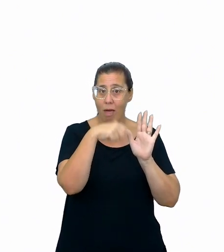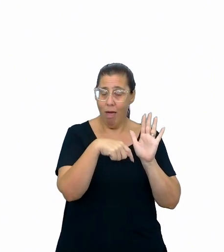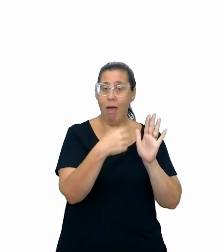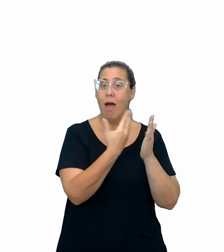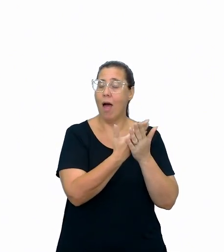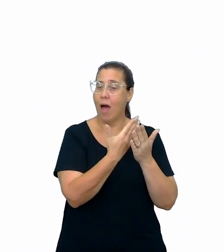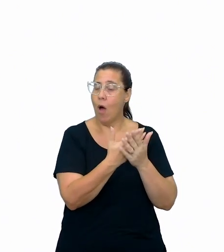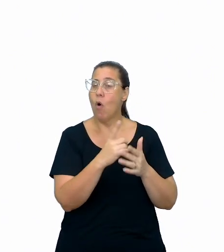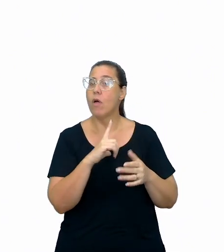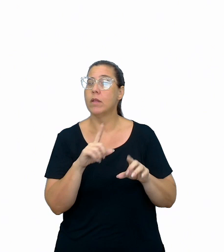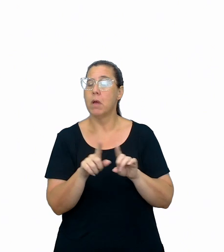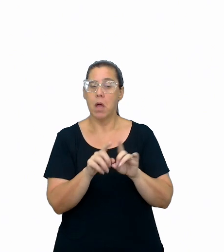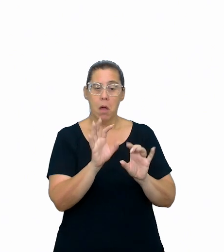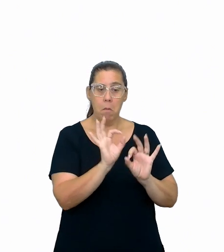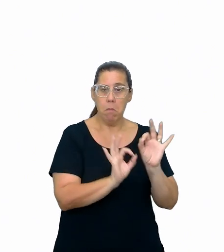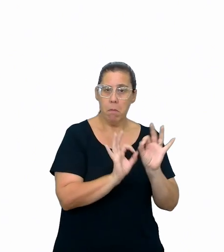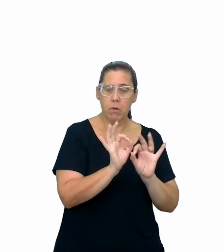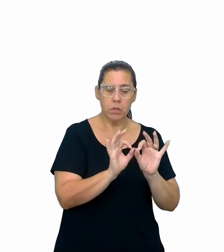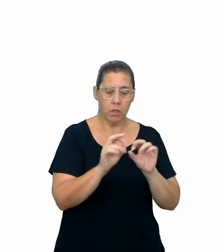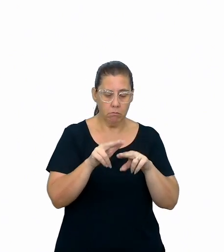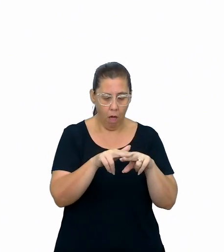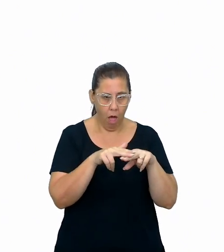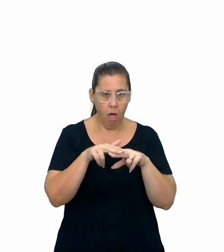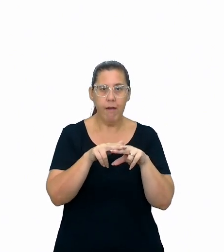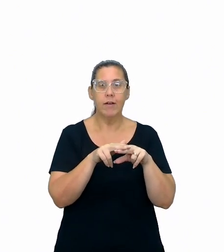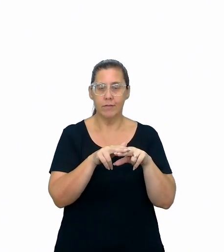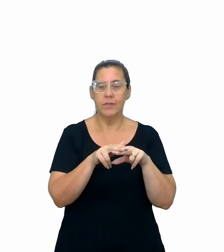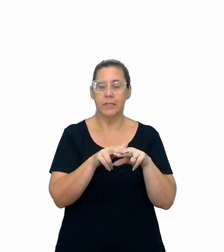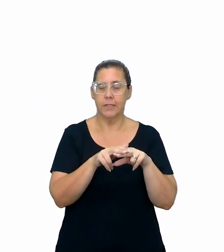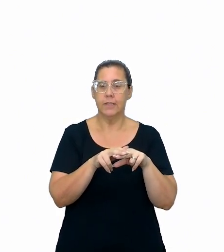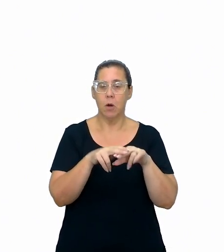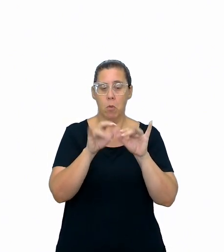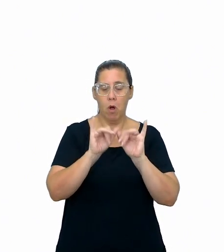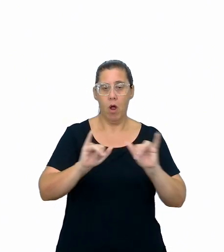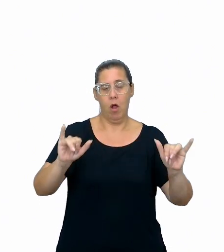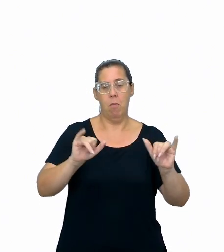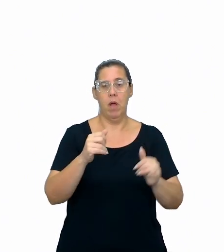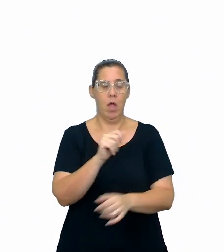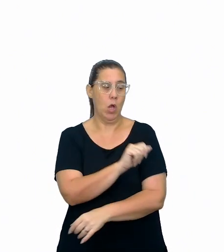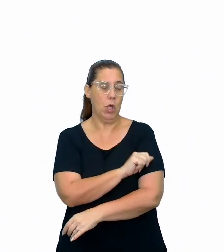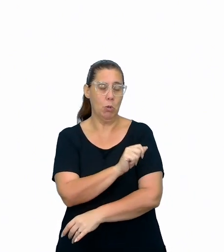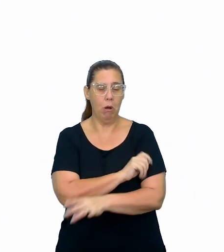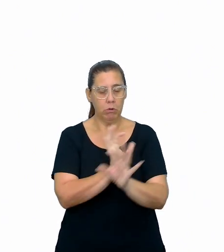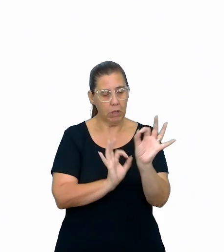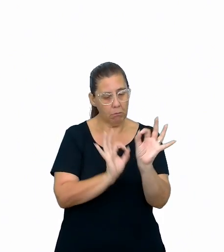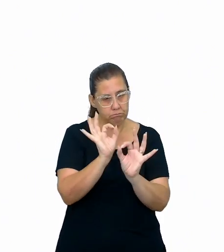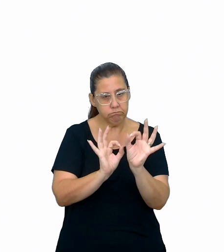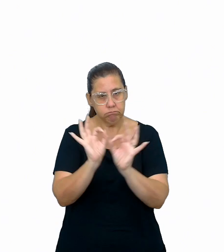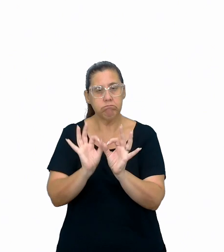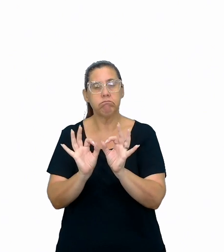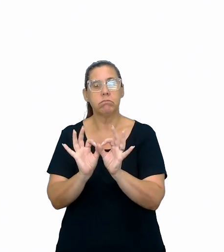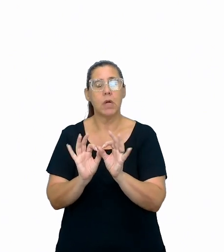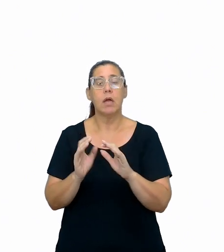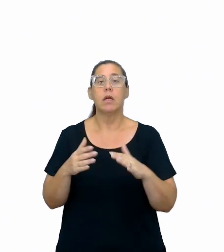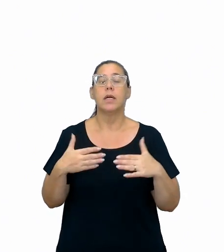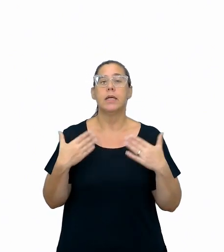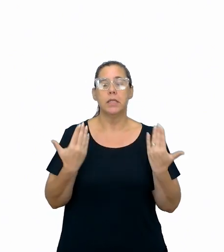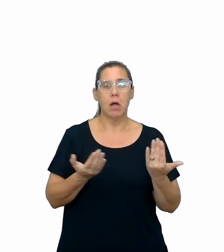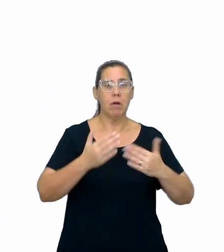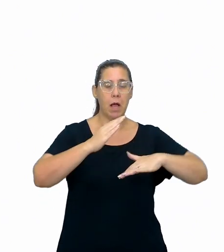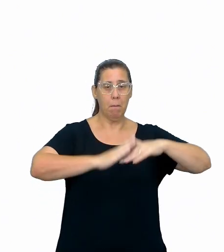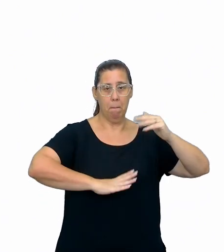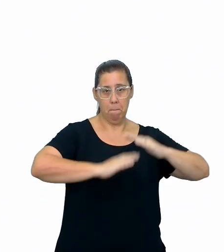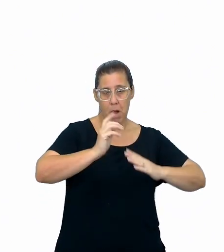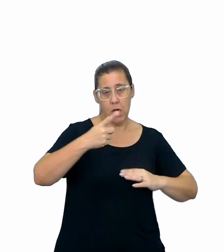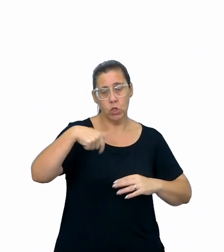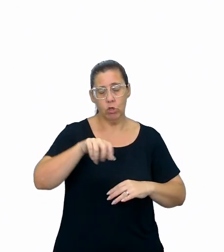jogo também a produção e a revisão da campanha que os estudantes estão produzindo. Então, as